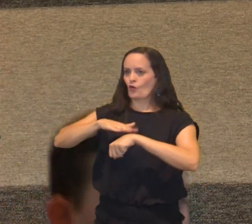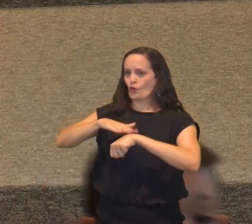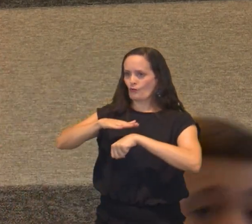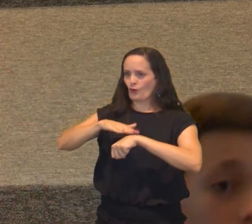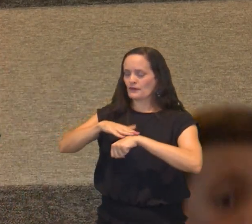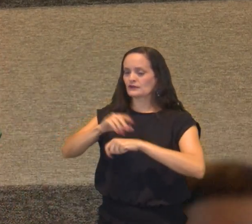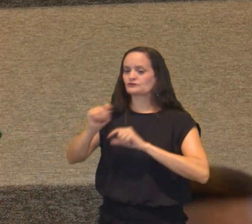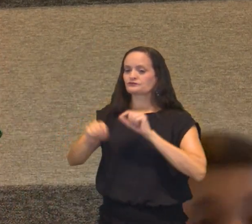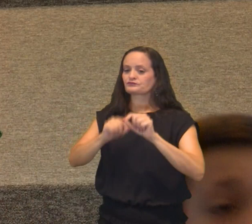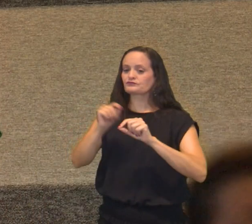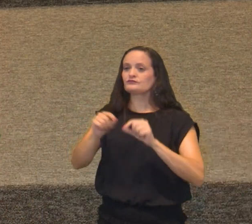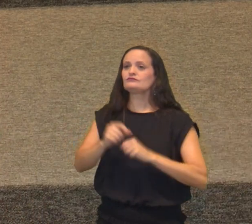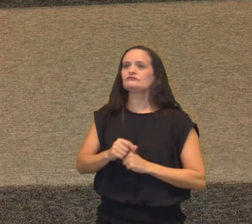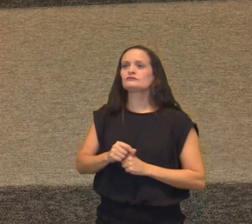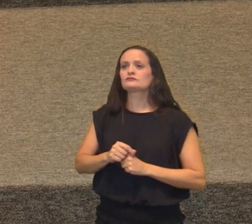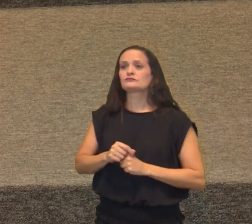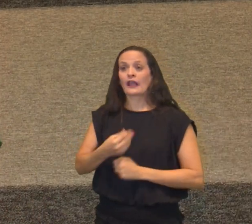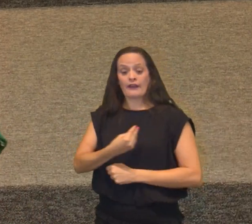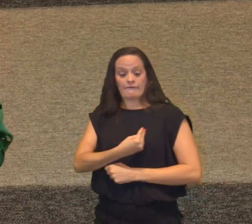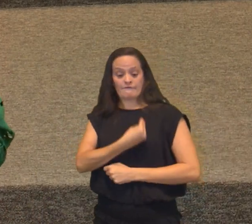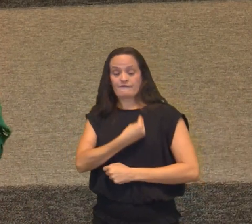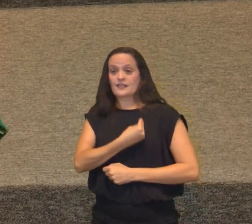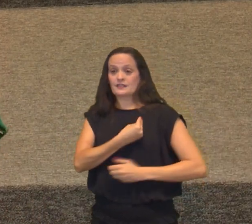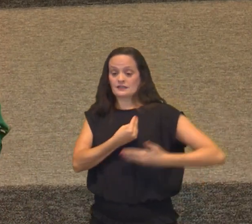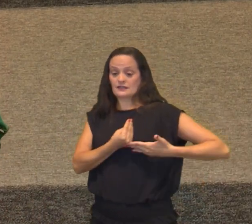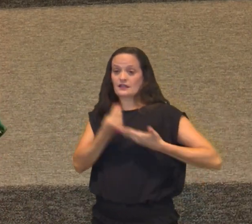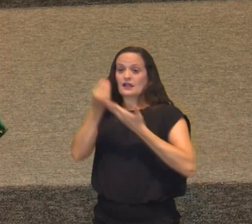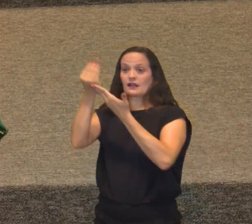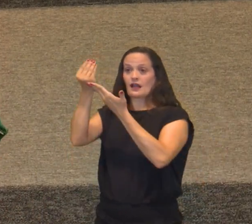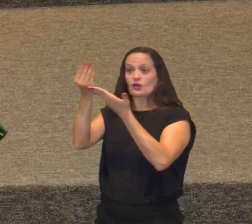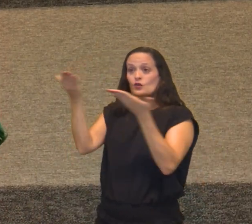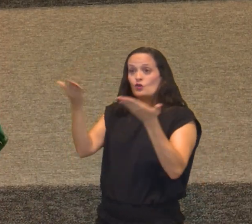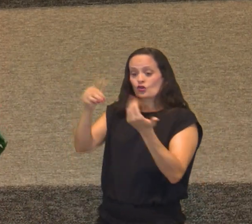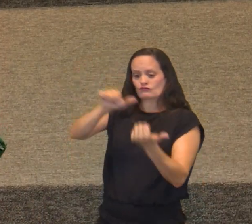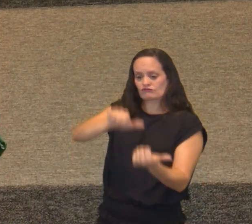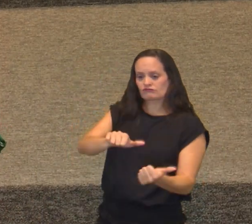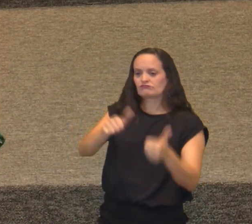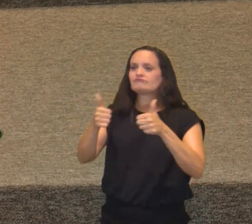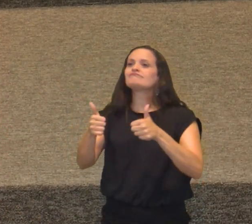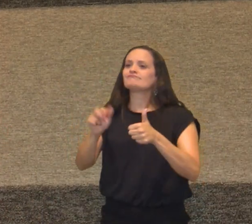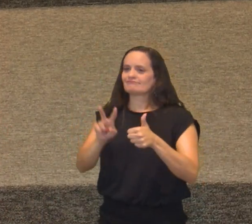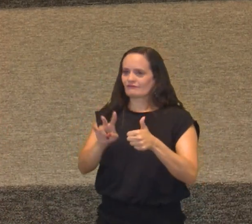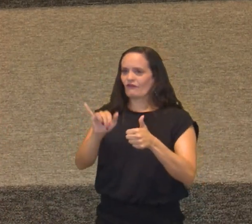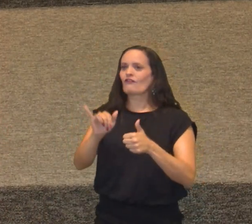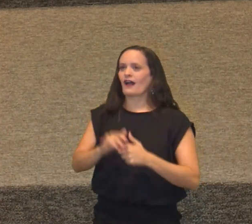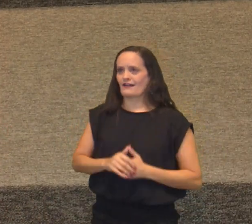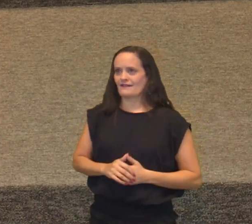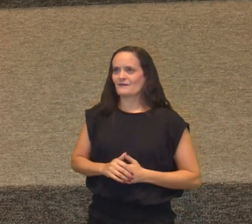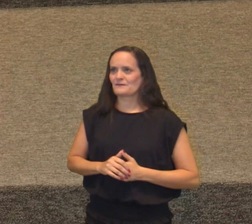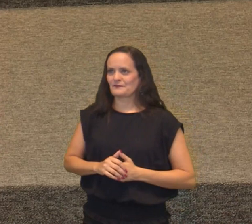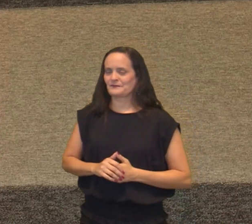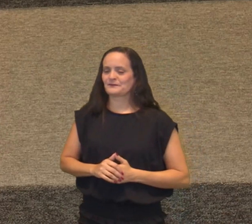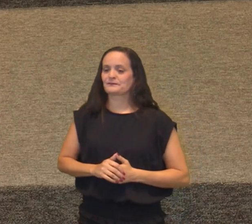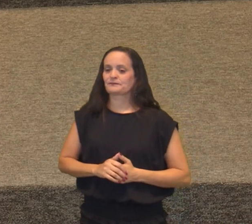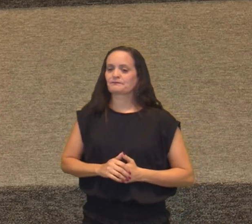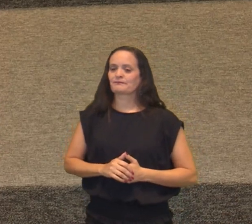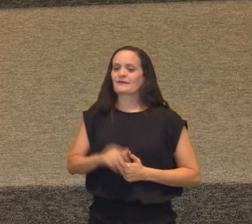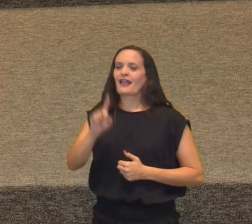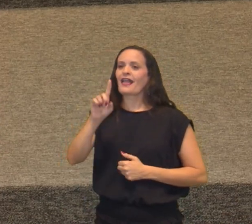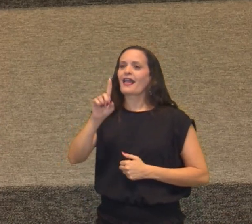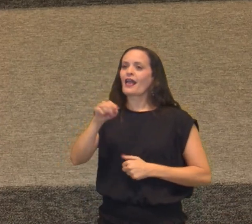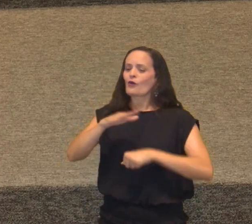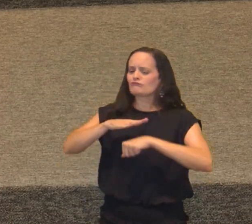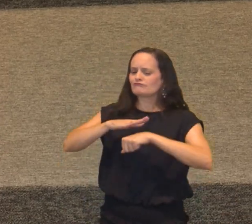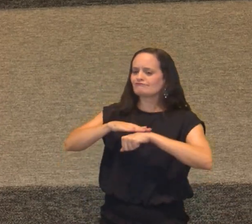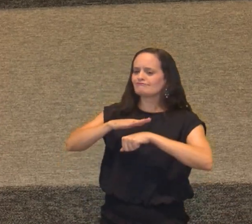batismo, temos vidas que se entregaram ao Senhor Jesus e que hoje vão descer as águas. Irmãos, é um dia